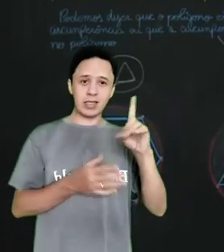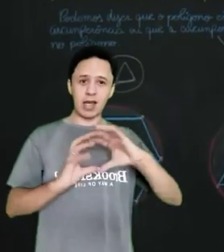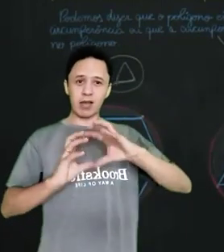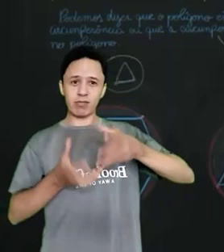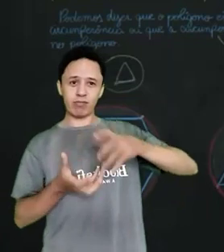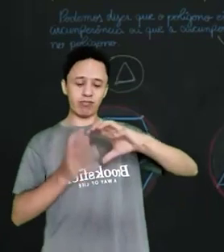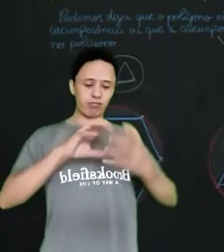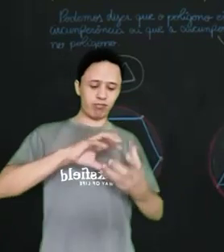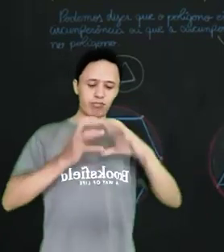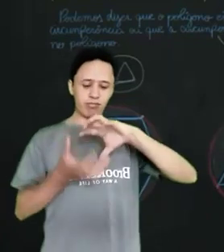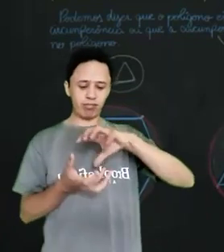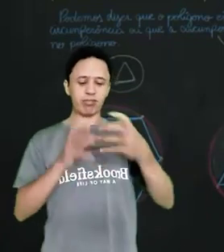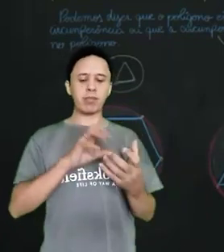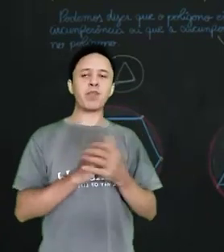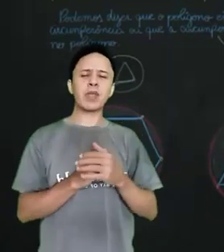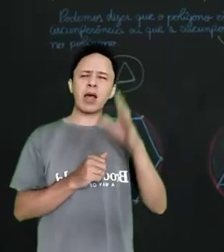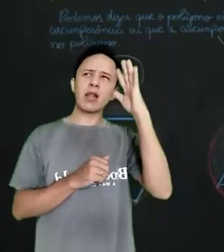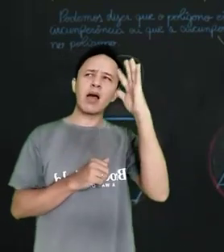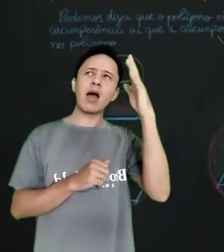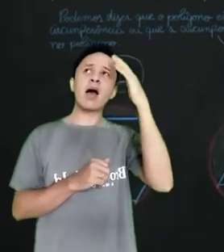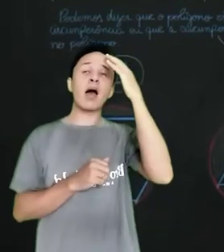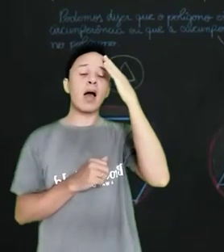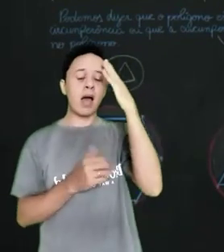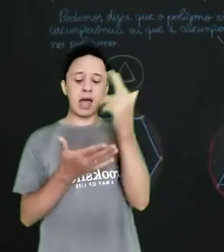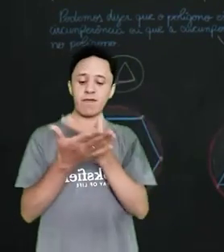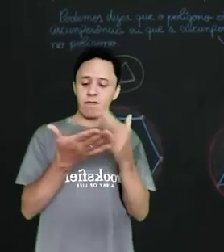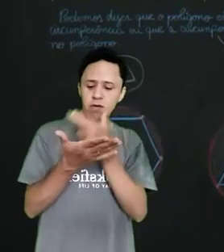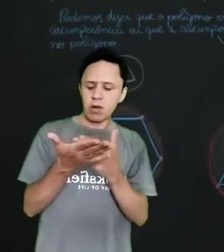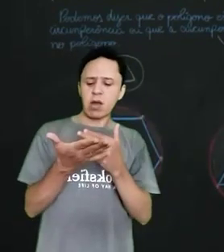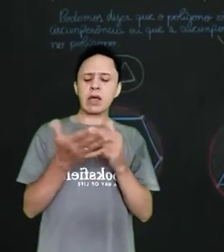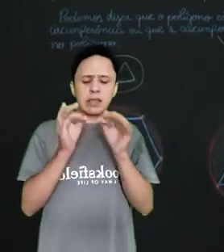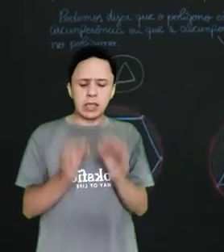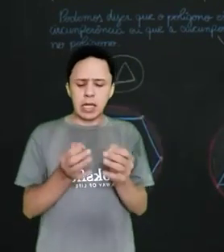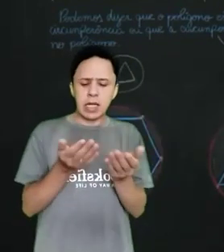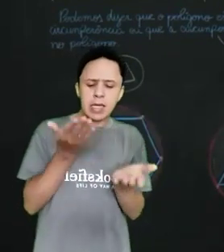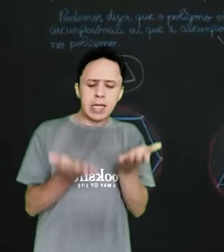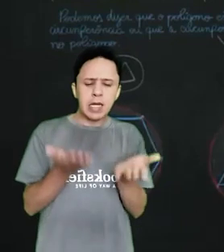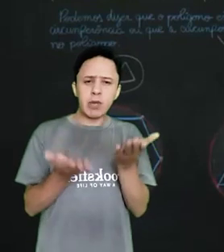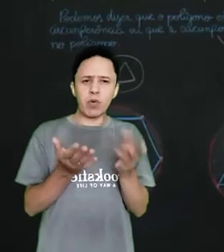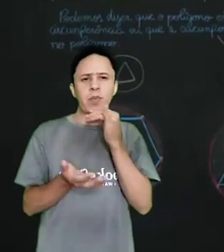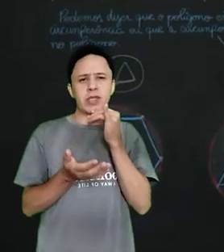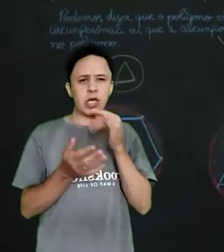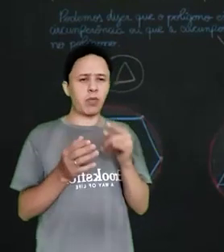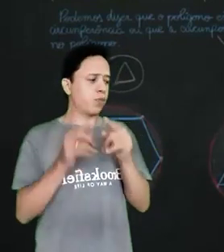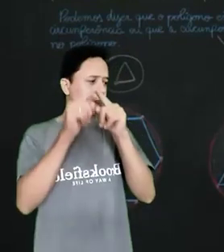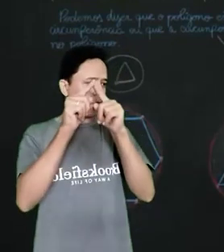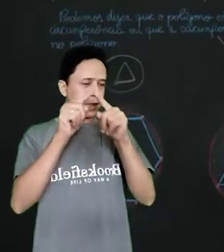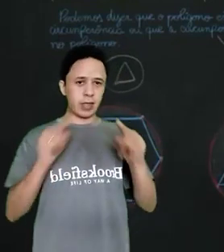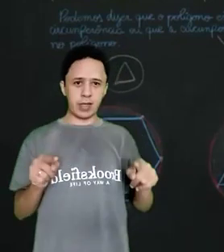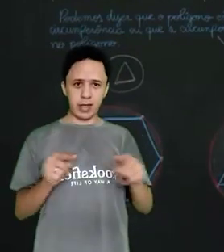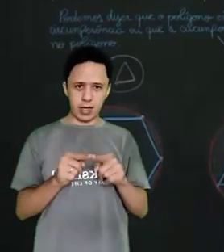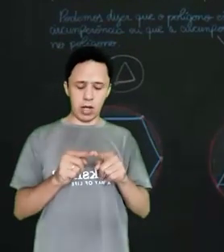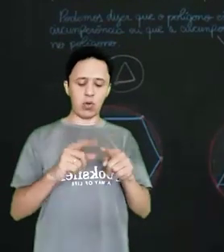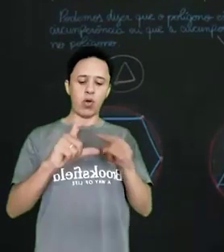circunscrição, ela te dá uma noção exata do equilíbrio da figura. Então imagine aqui que quando eu pego esse triângulo inscrito